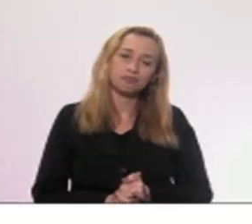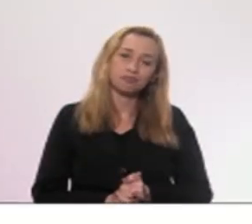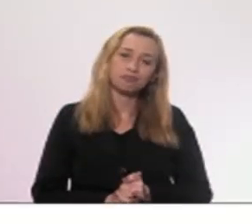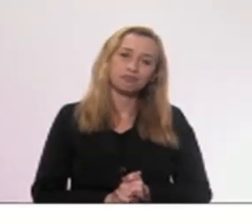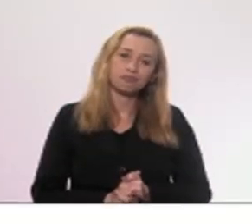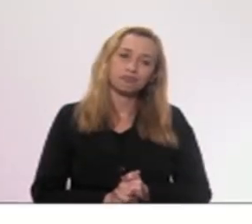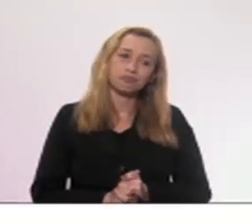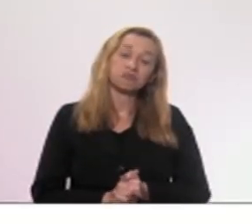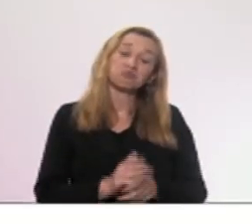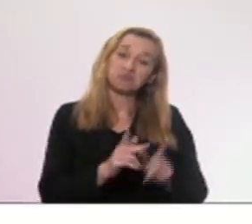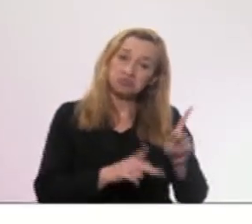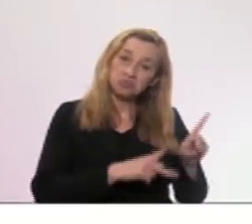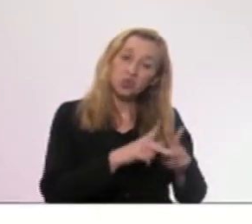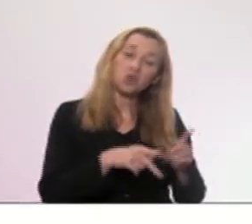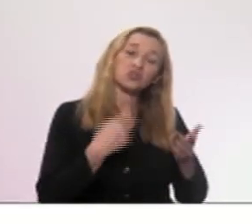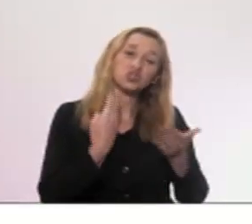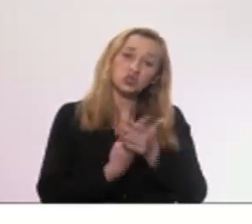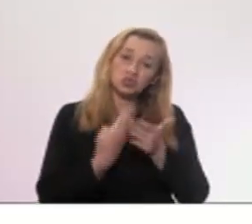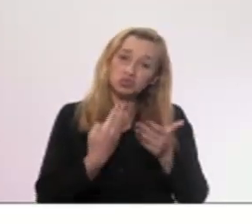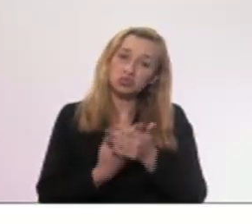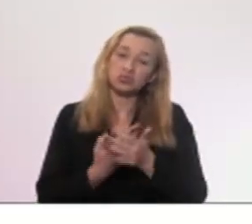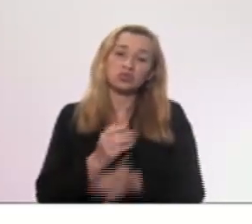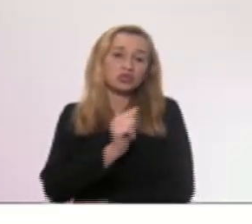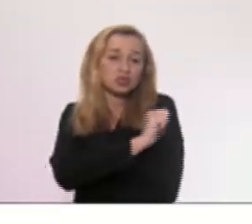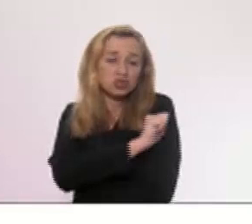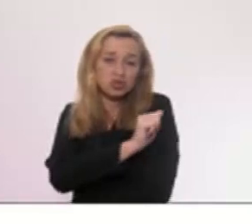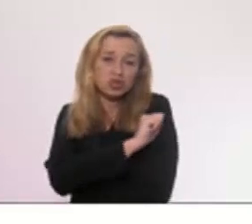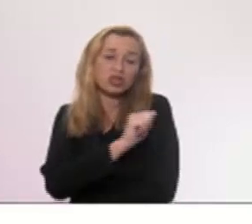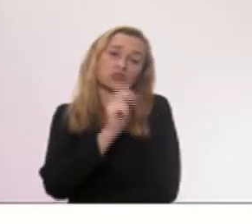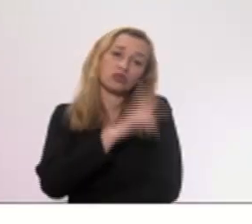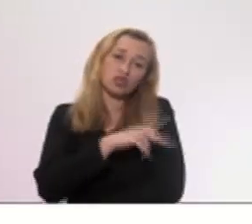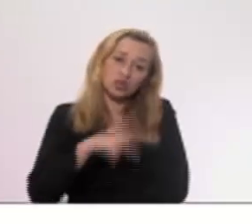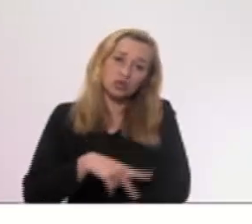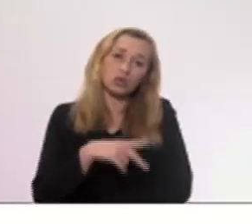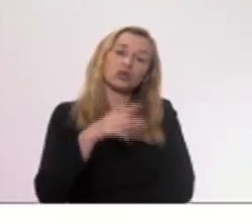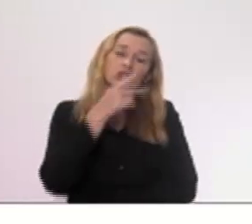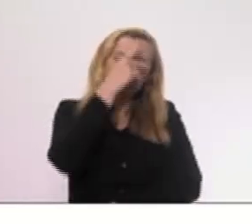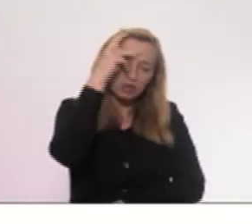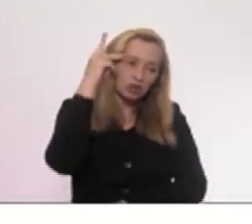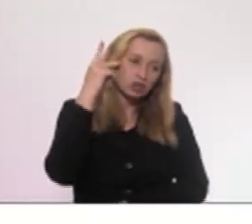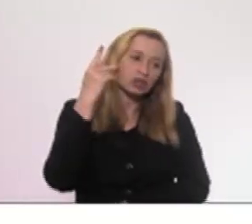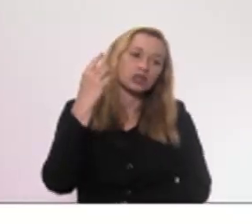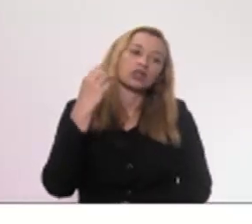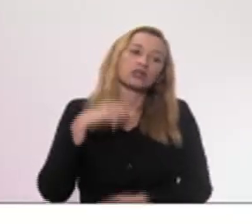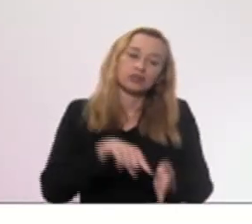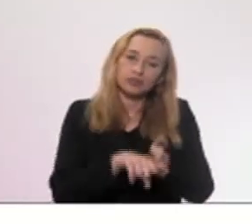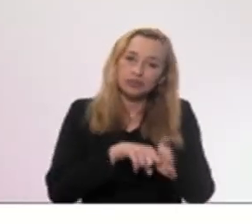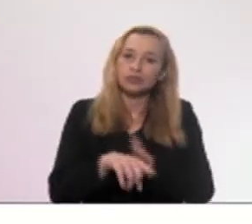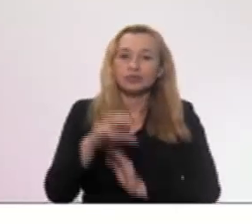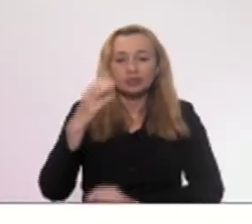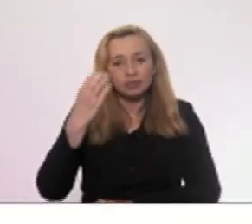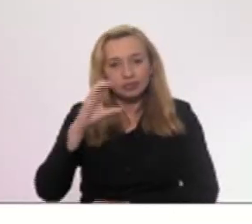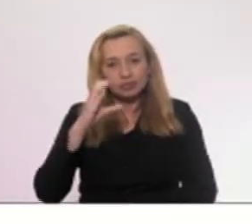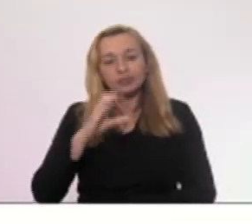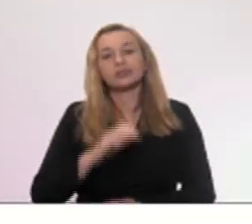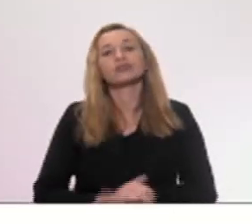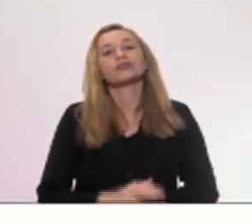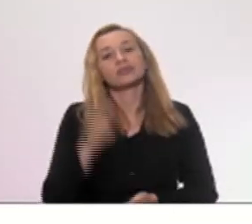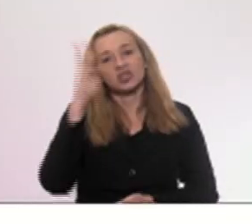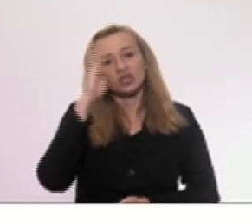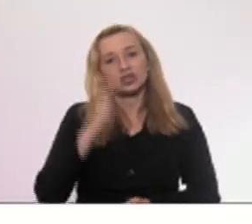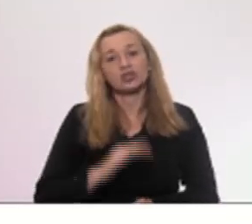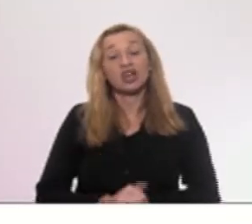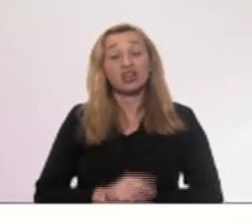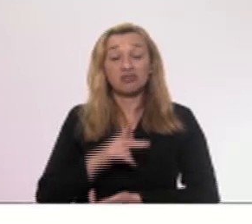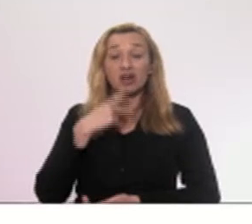protagonizada pelo povo, estudantes, professores e professoras, cientistas e pesquisadores brasileiros.